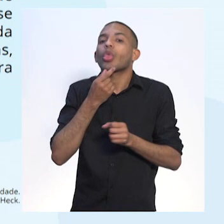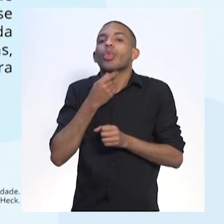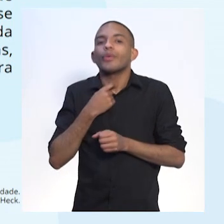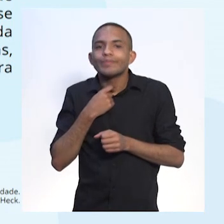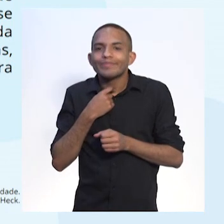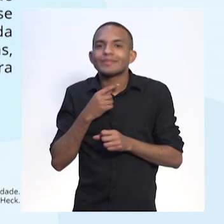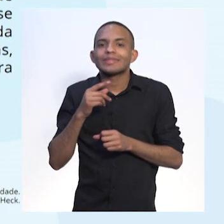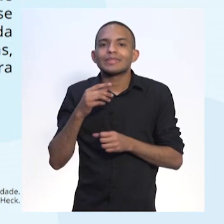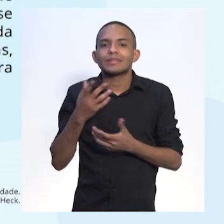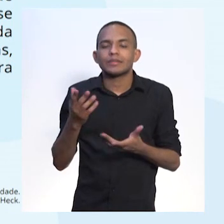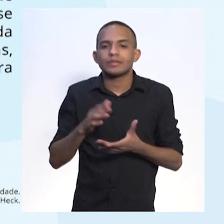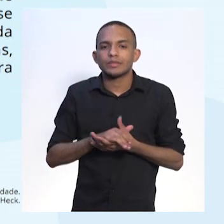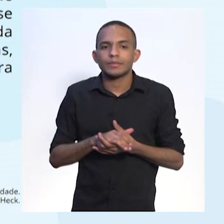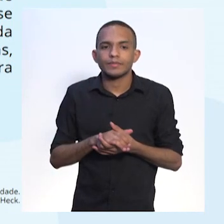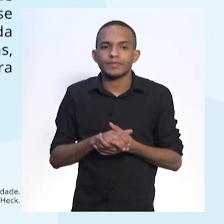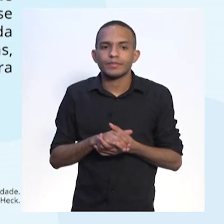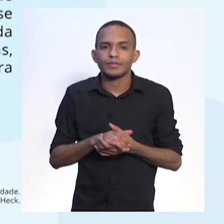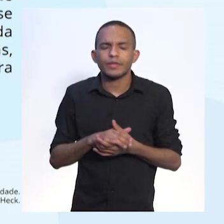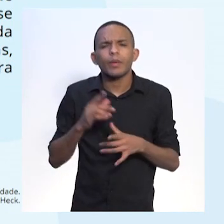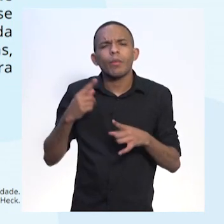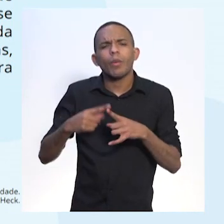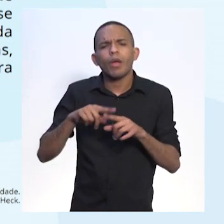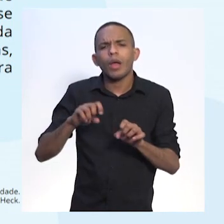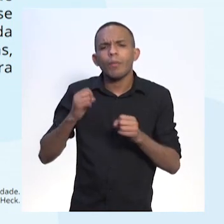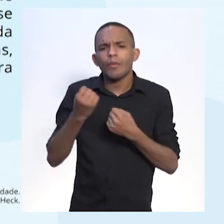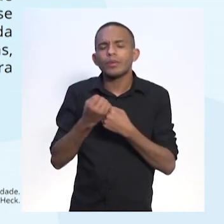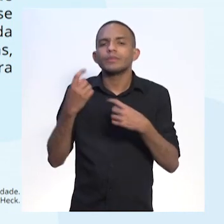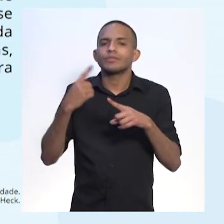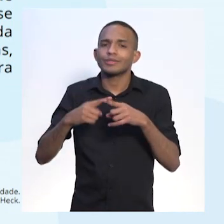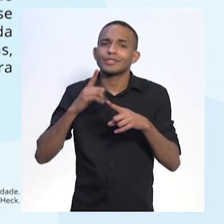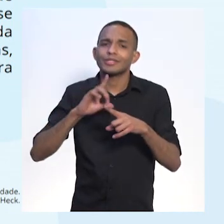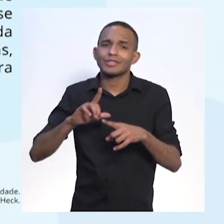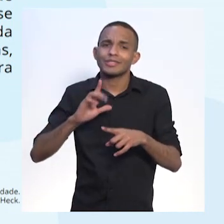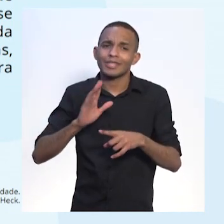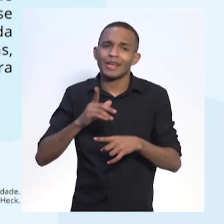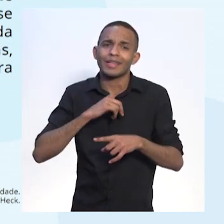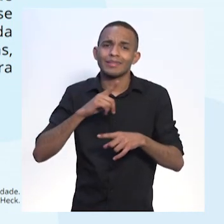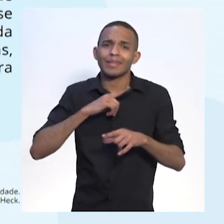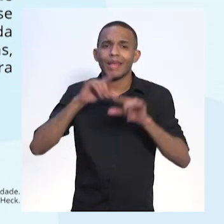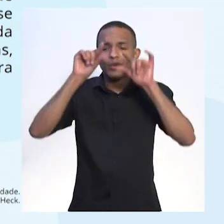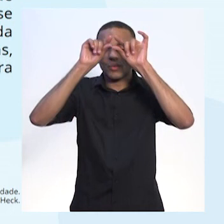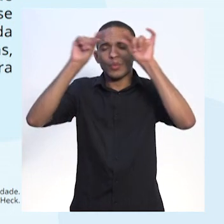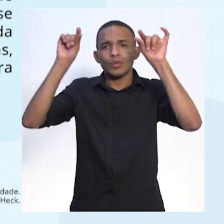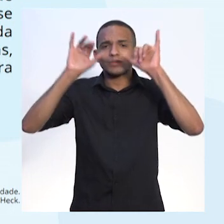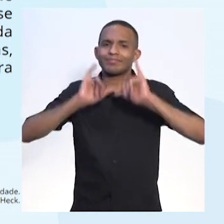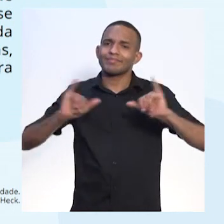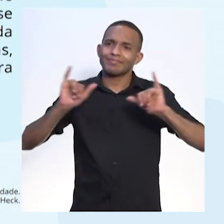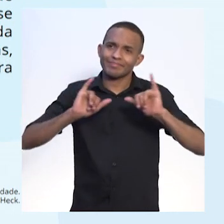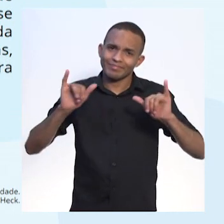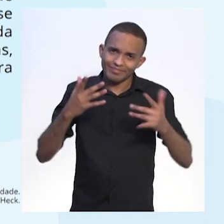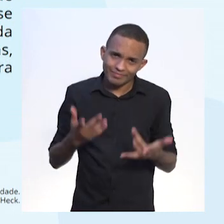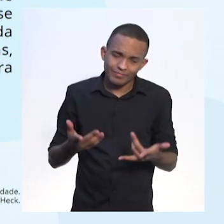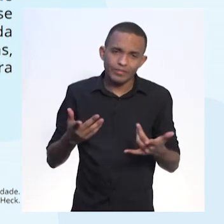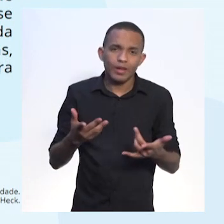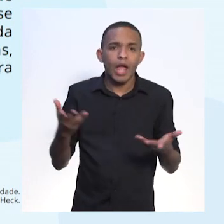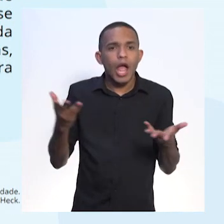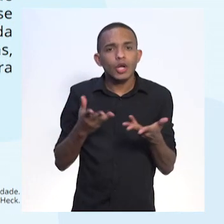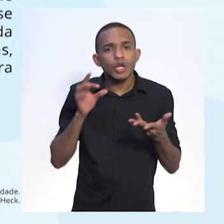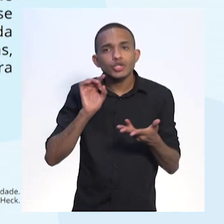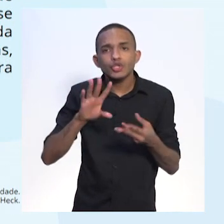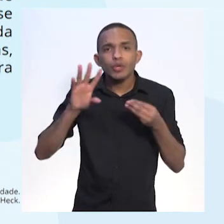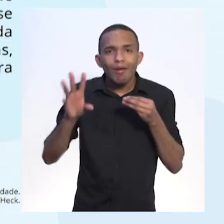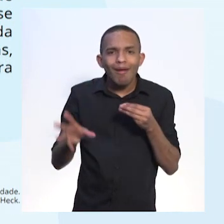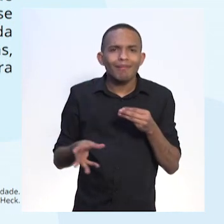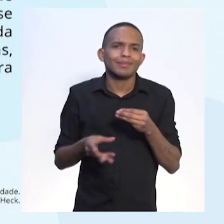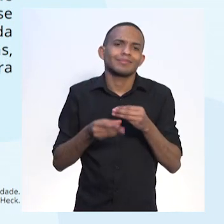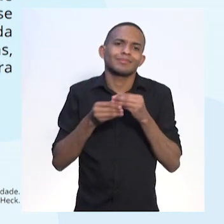acidente. Por que ele é auxiliar? Porque nós já temos o primeiro título lá, que é a manchete, certo? Então, ele vem para acrescentar